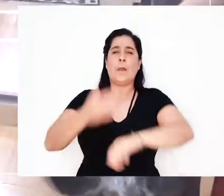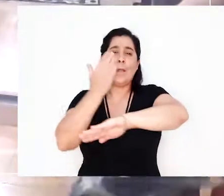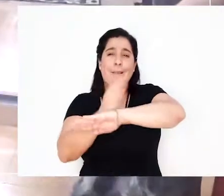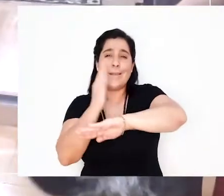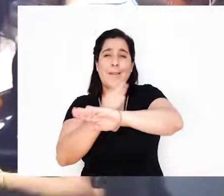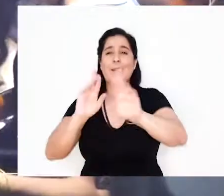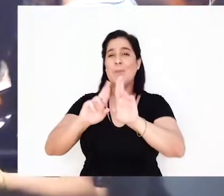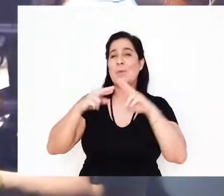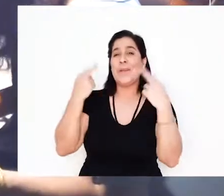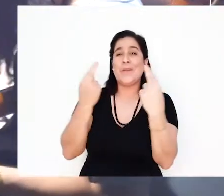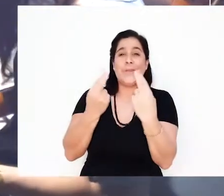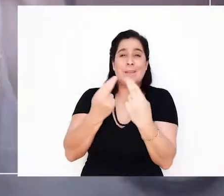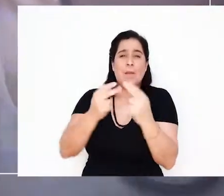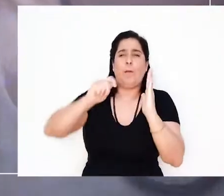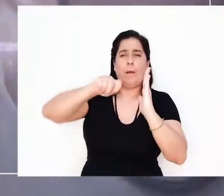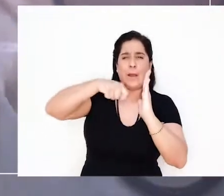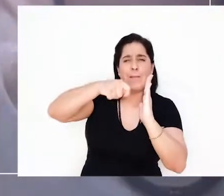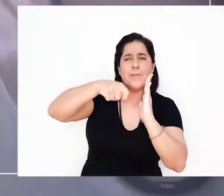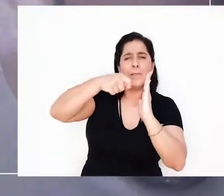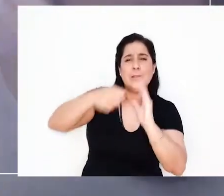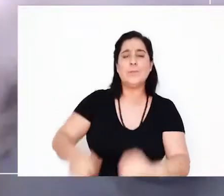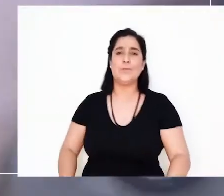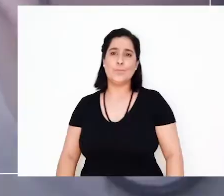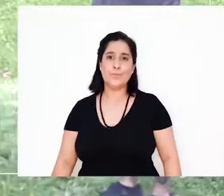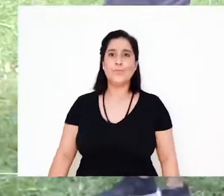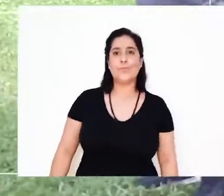Ensaio, reunião, gravação.